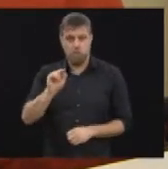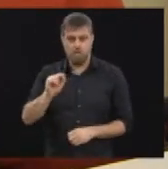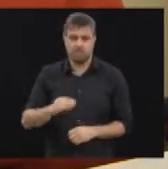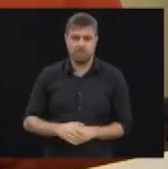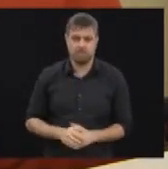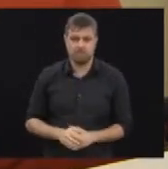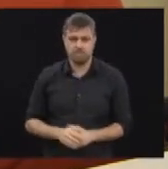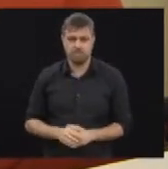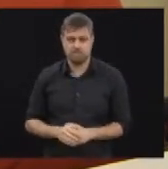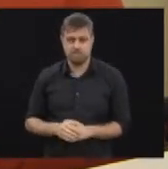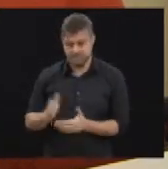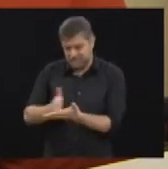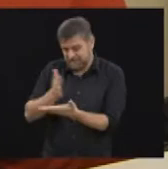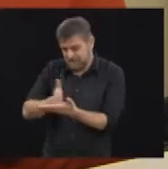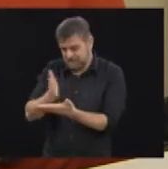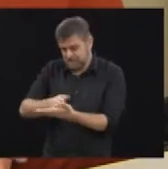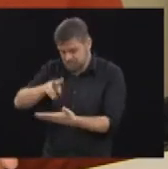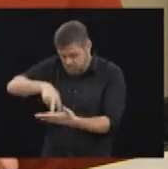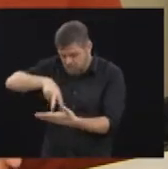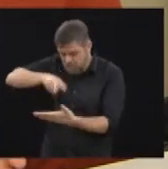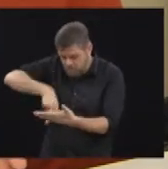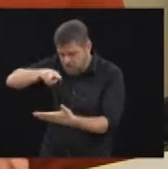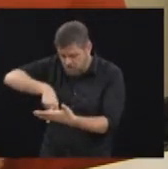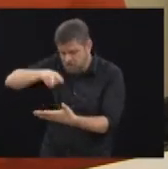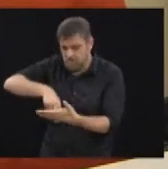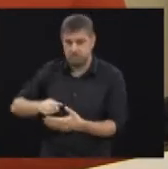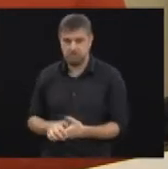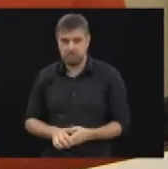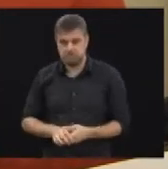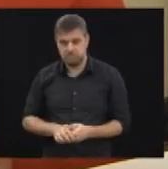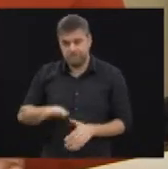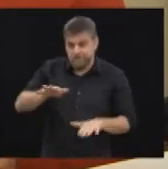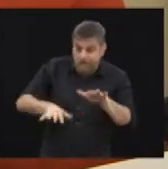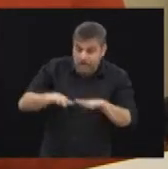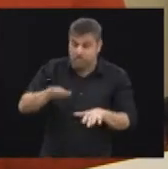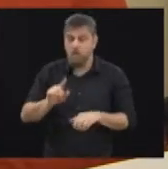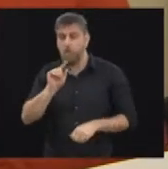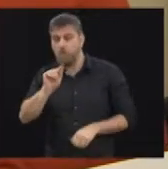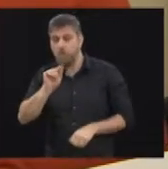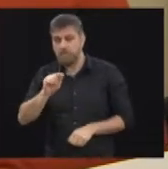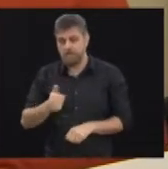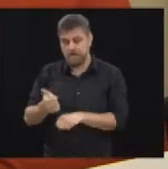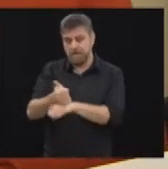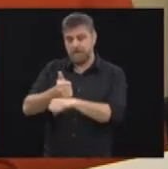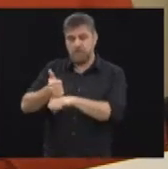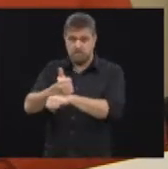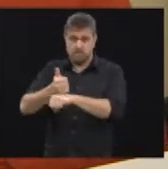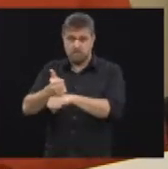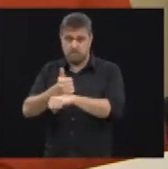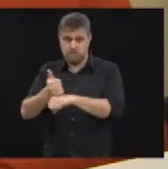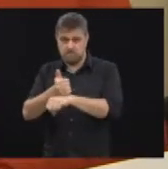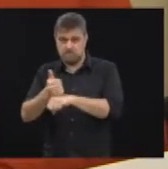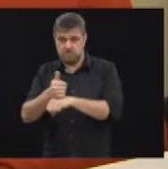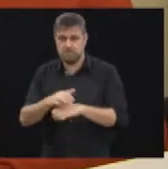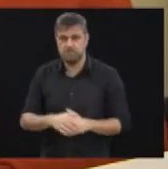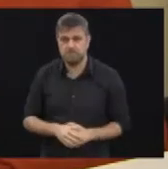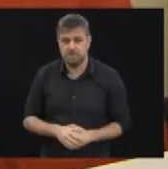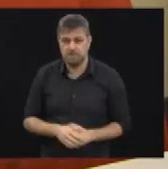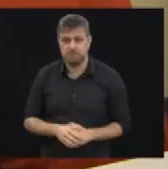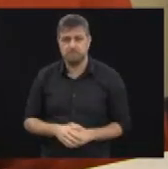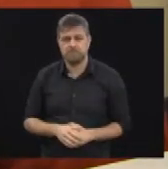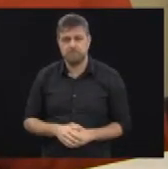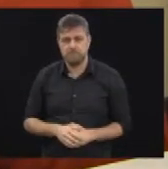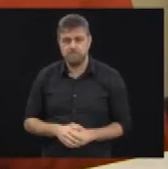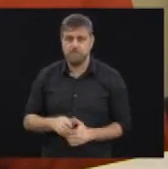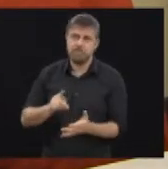que as publicações, né? Então vai depender muito do nível